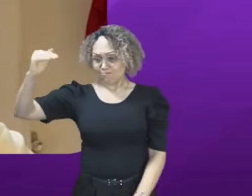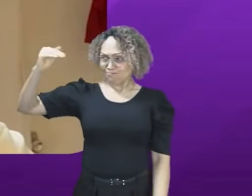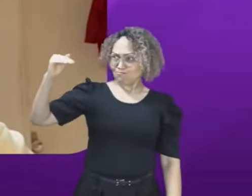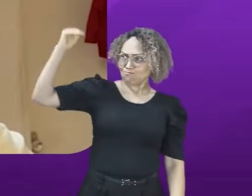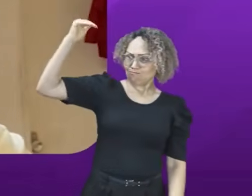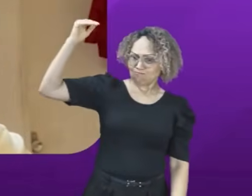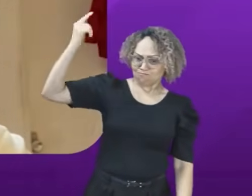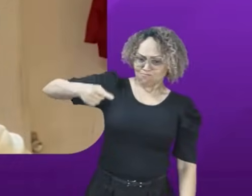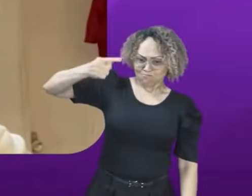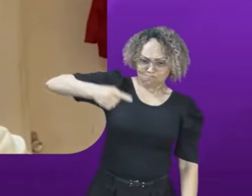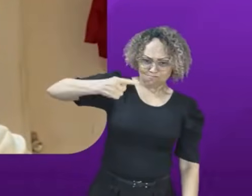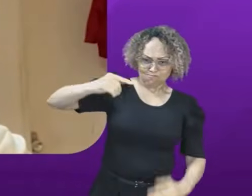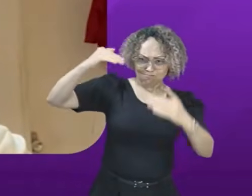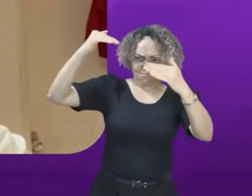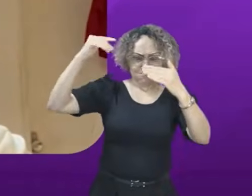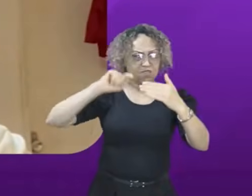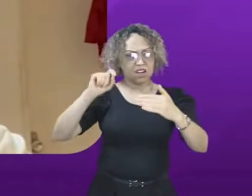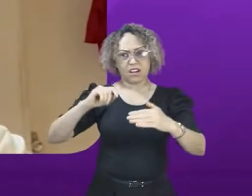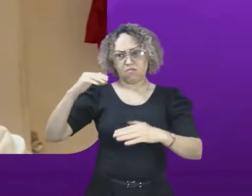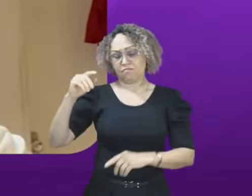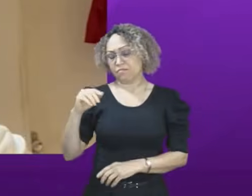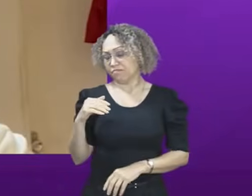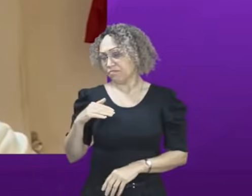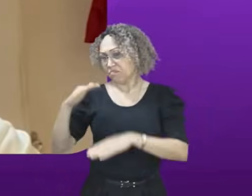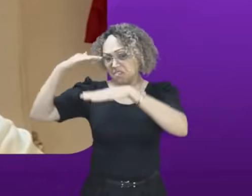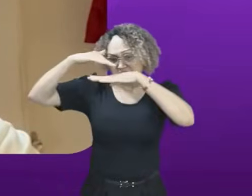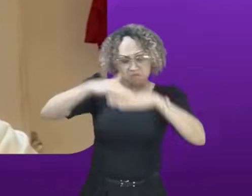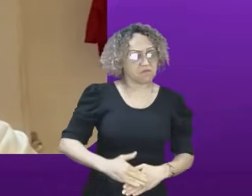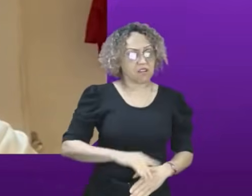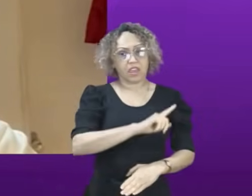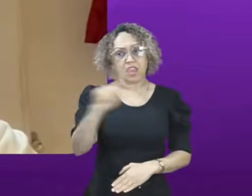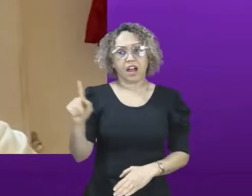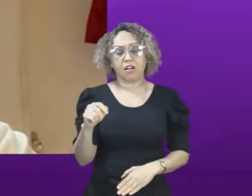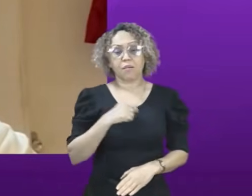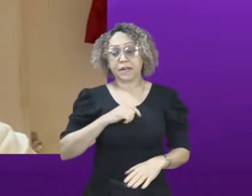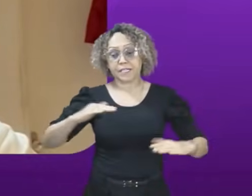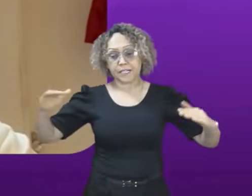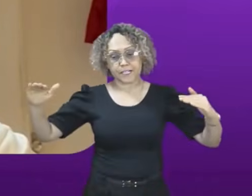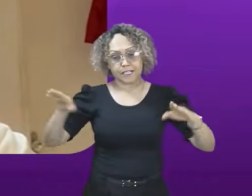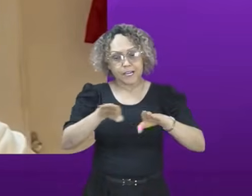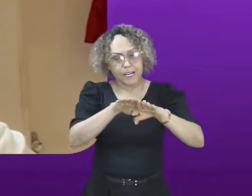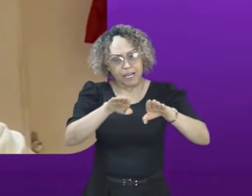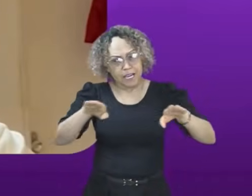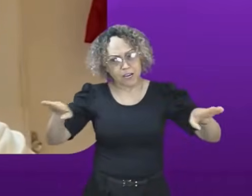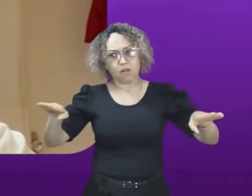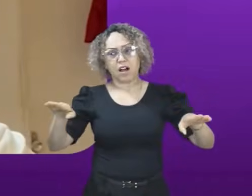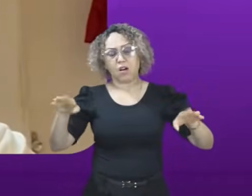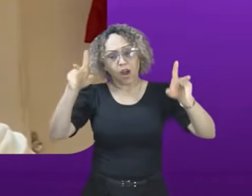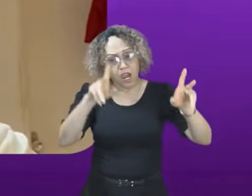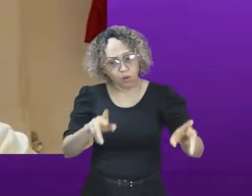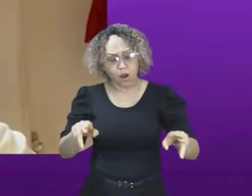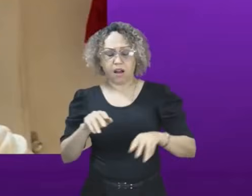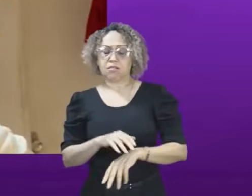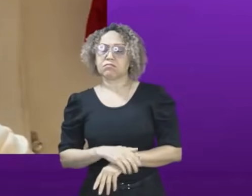dialógica e transformadora na vida das mulheres. Então, com isso, a gente enfrenta desafios na